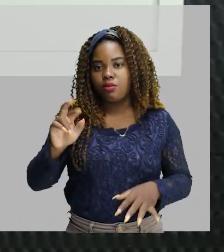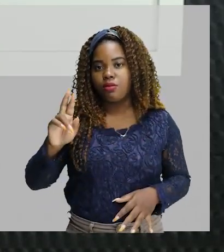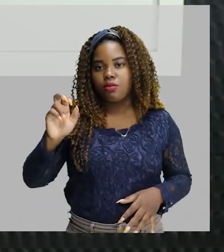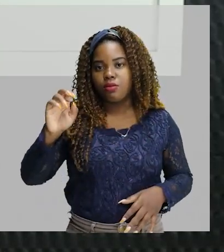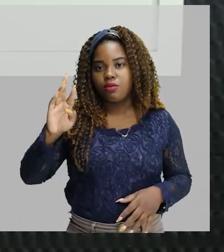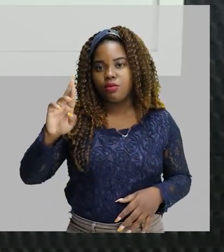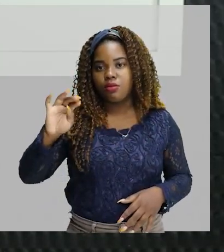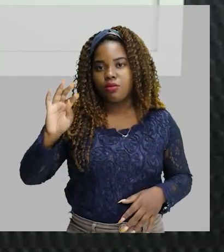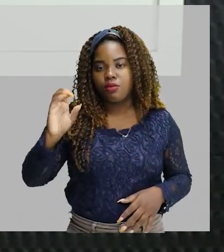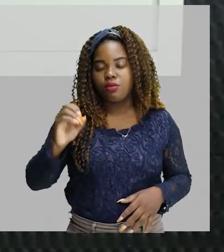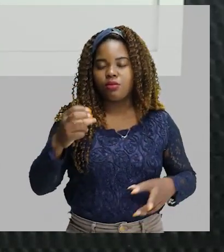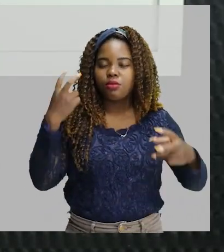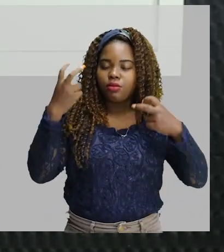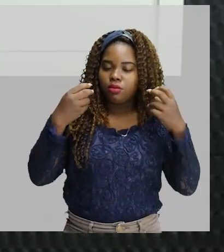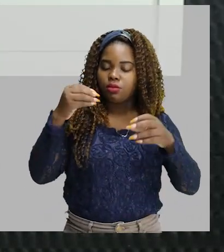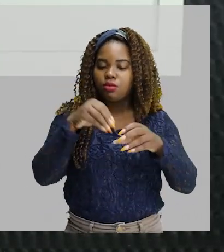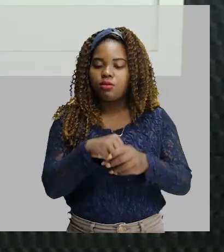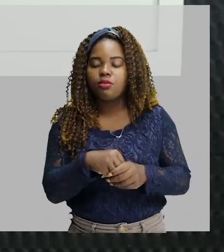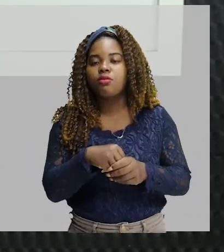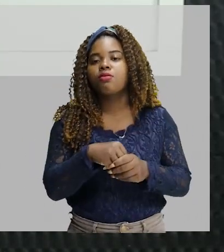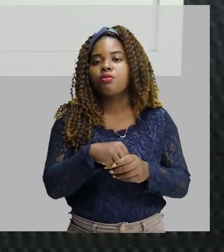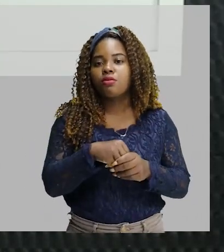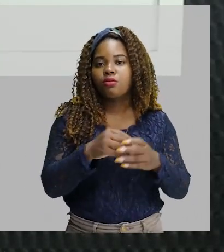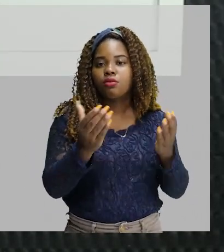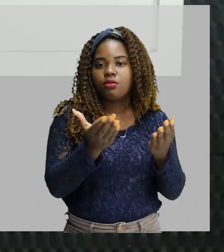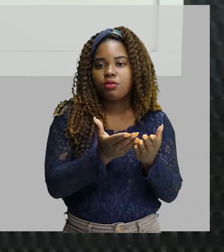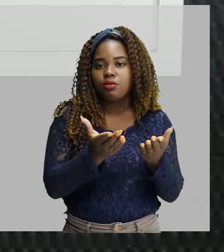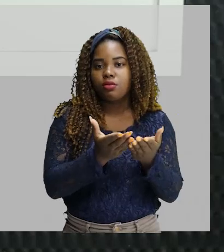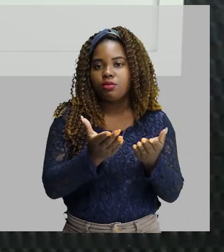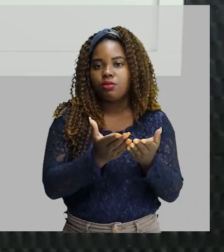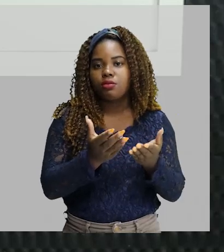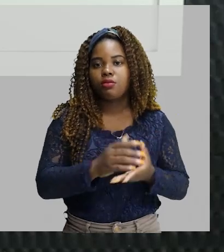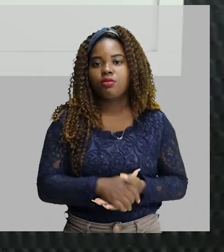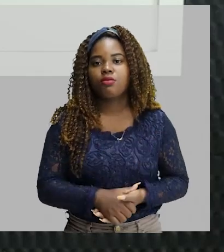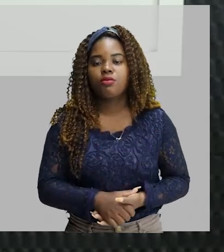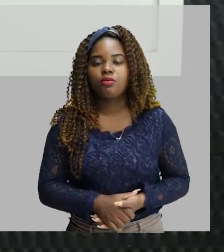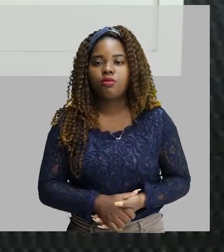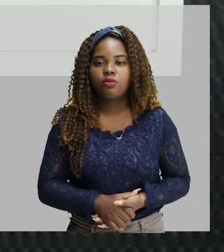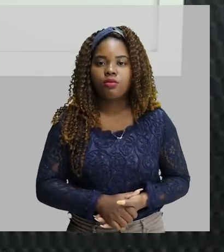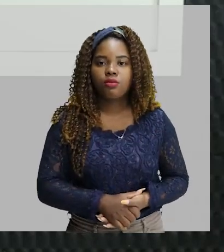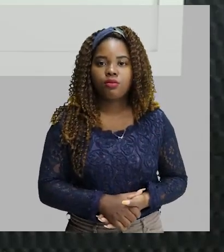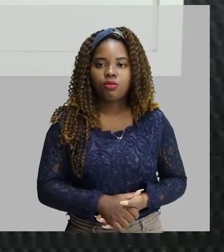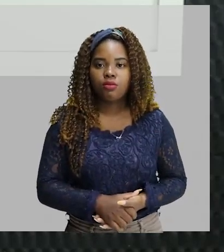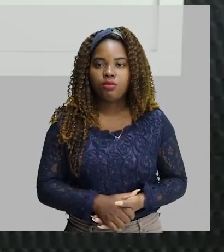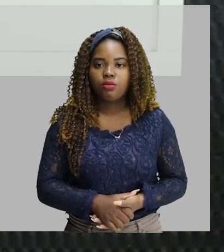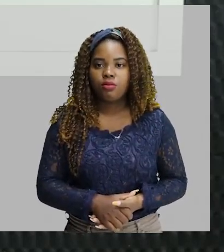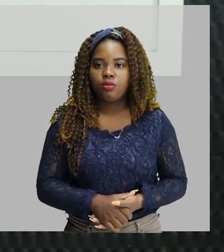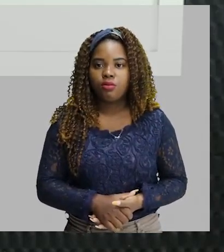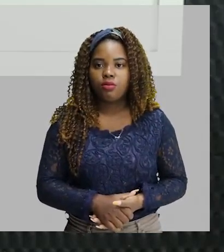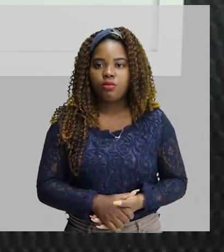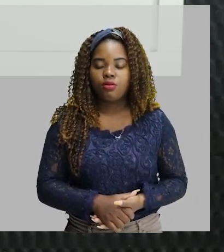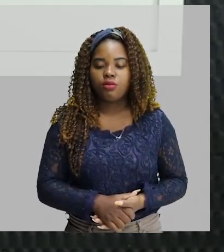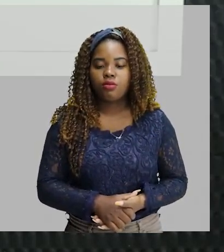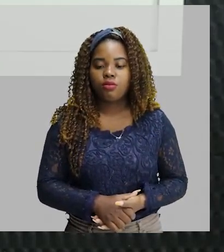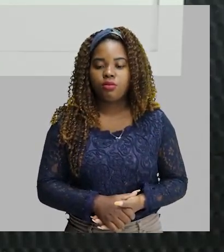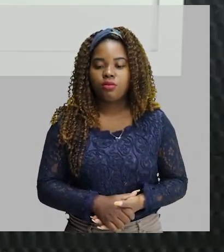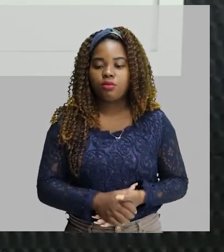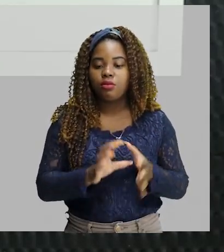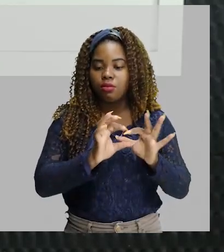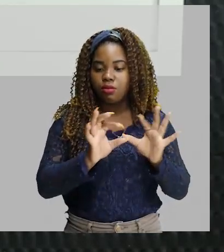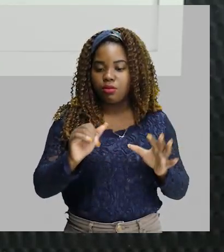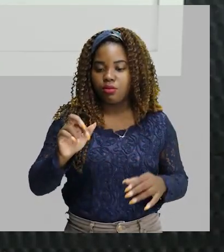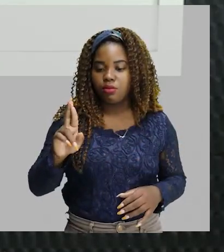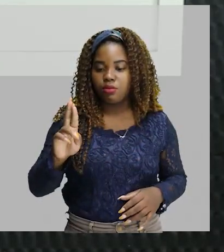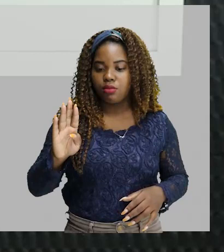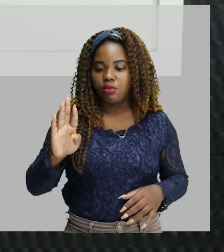tá, desta instituição que é o cristianismo, por assim dizer. Ok? Então, este livre-arbítrio